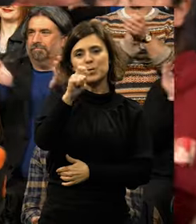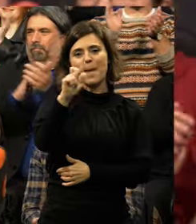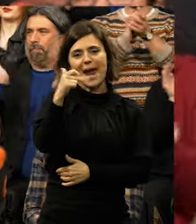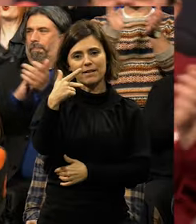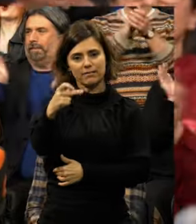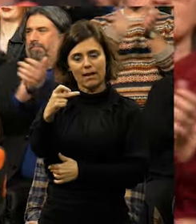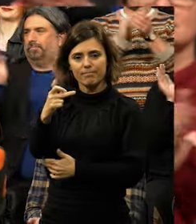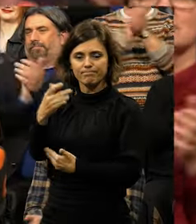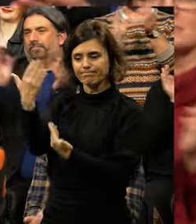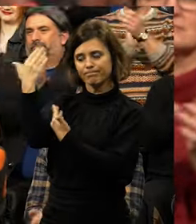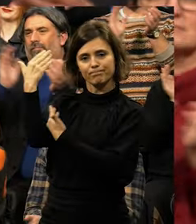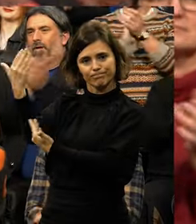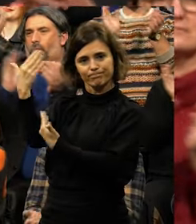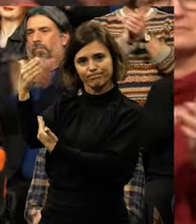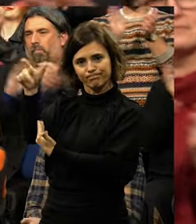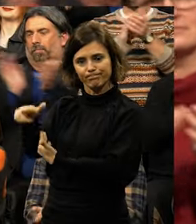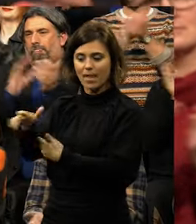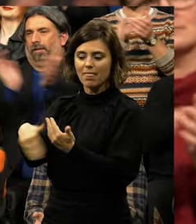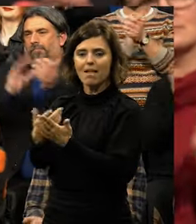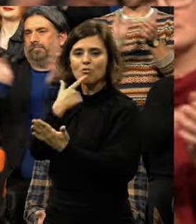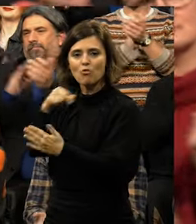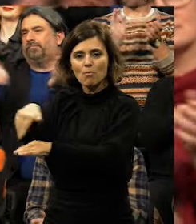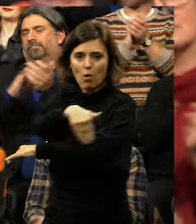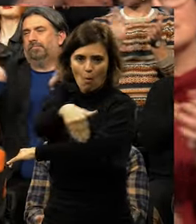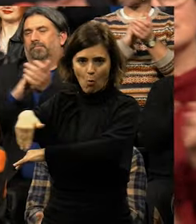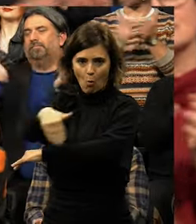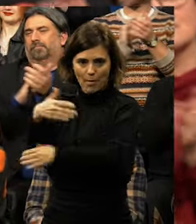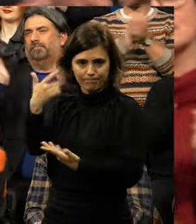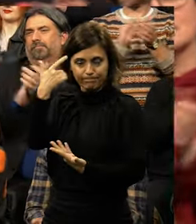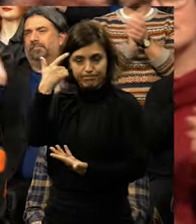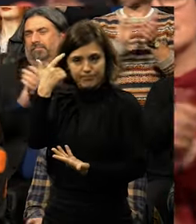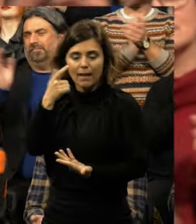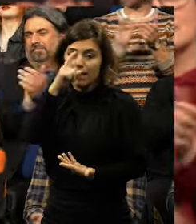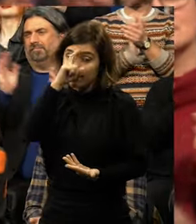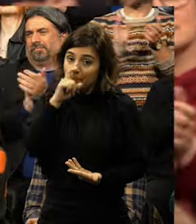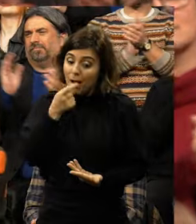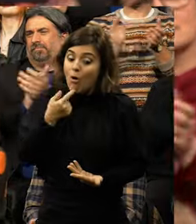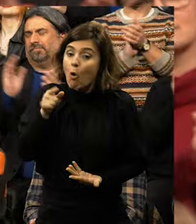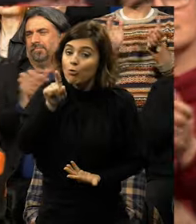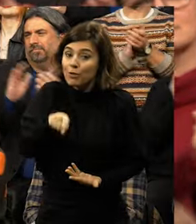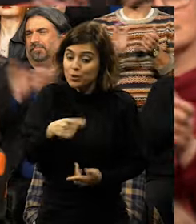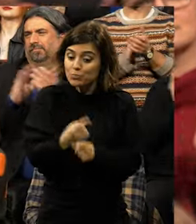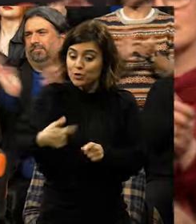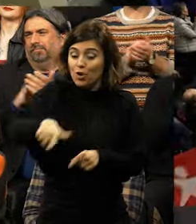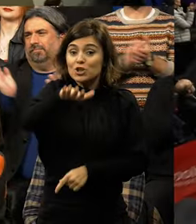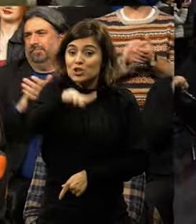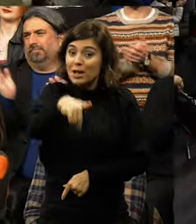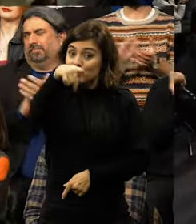rua e permitam-me relembrar porque estamos nesta